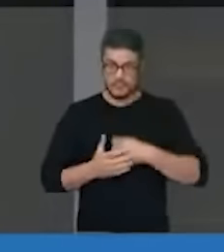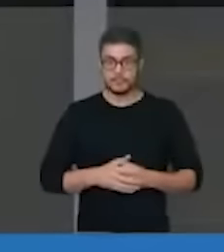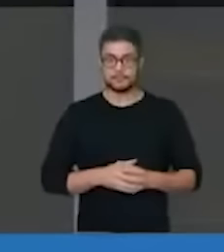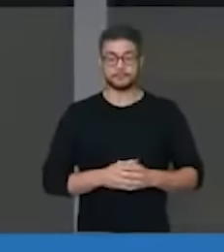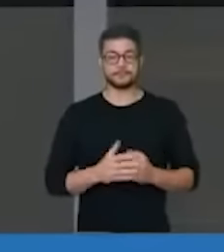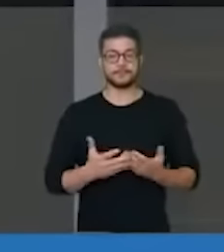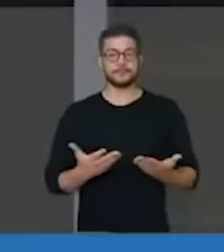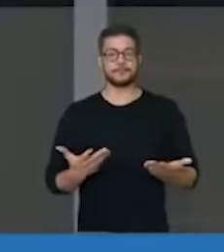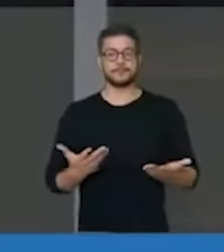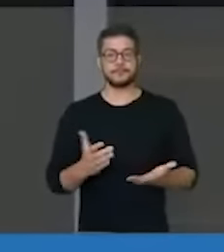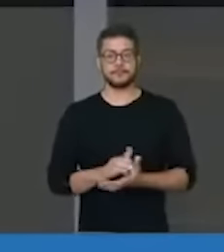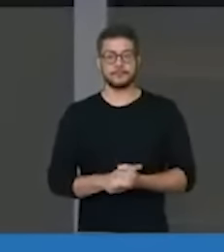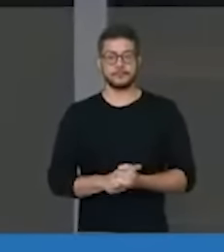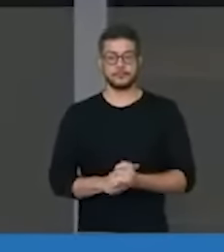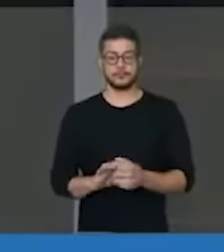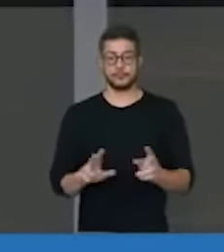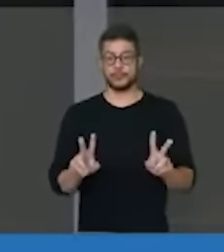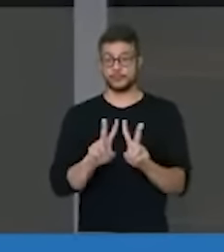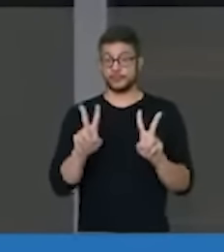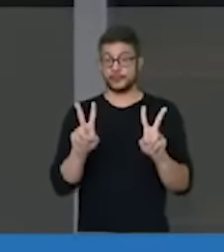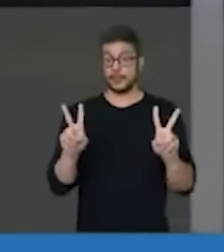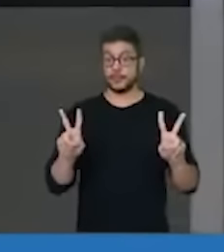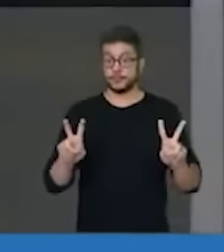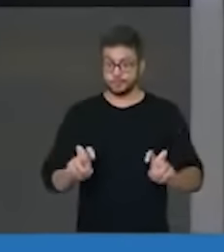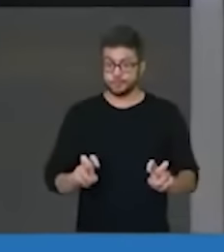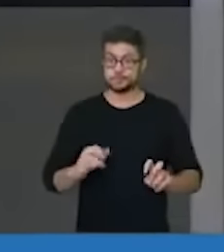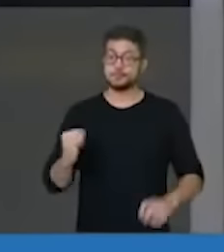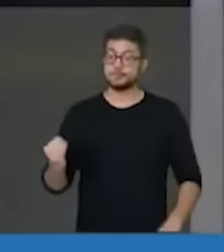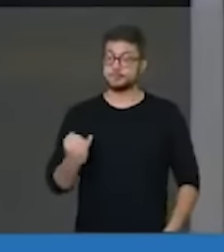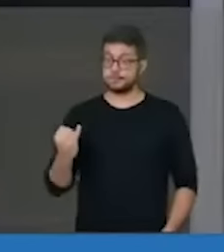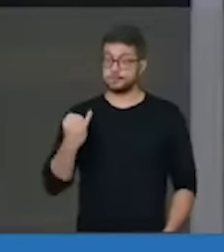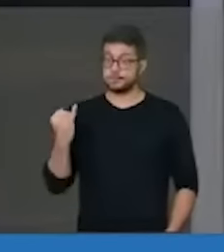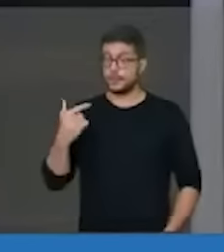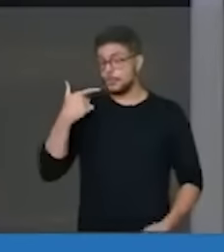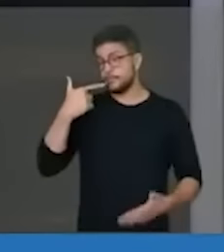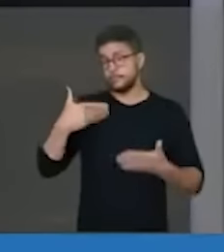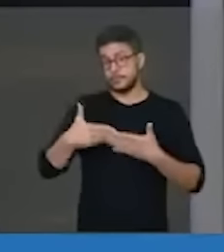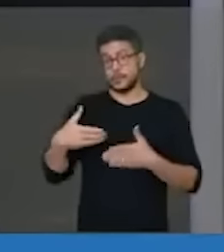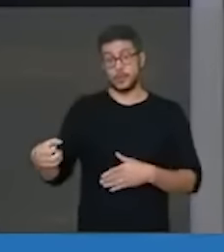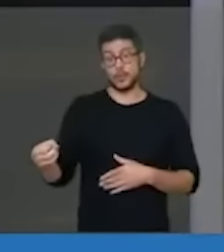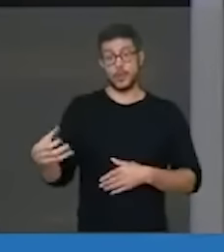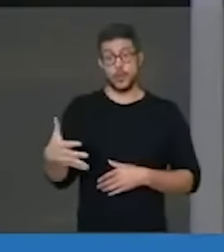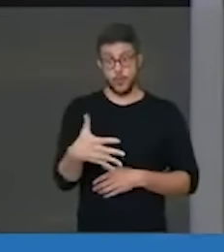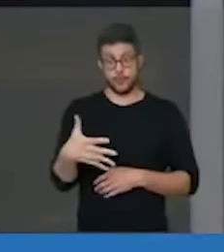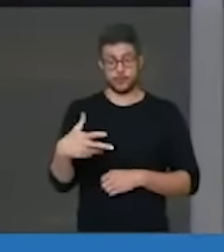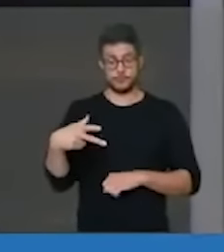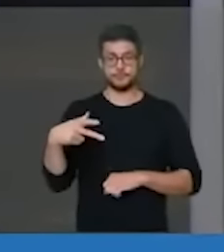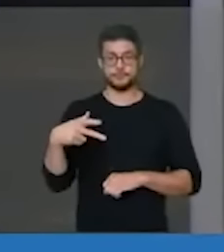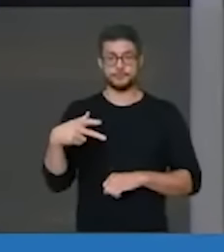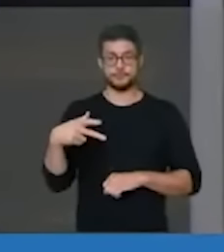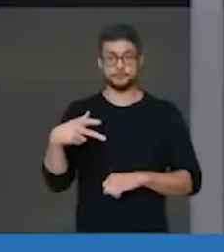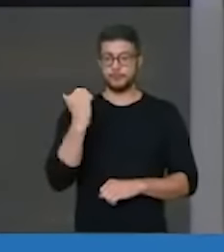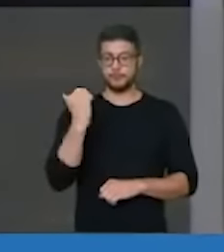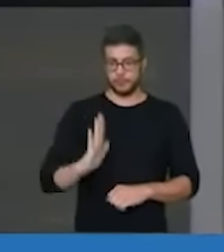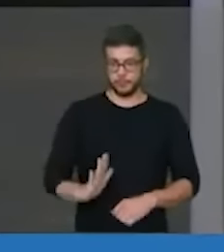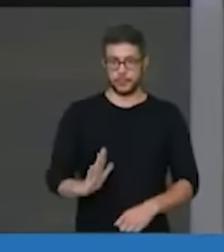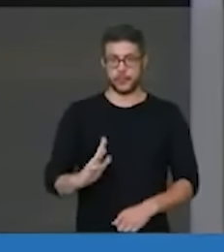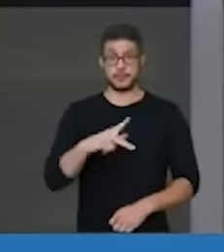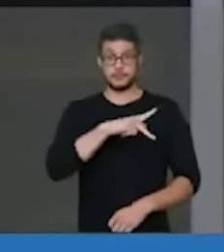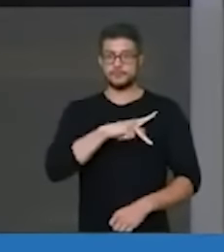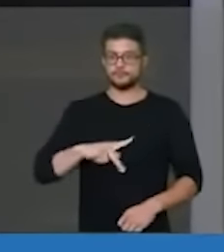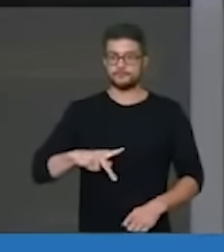debate é importante e relativamente novo na história da República Brasileira, porque nós estamos diante de